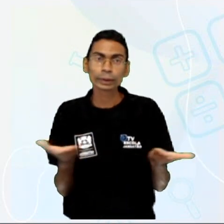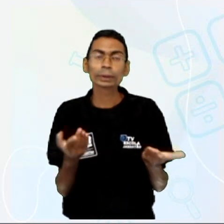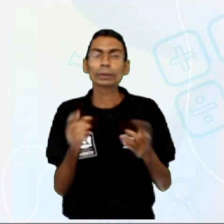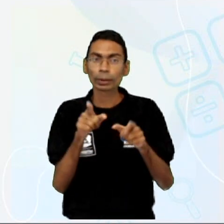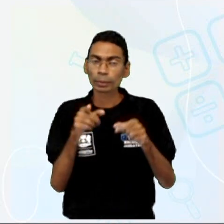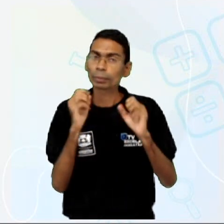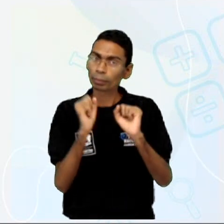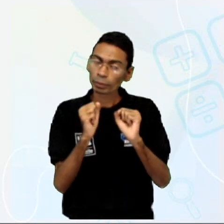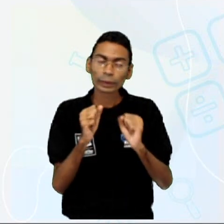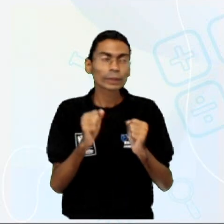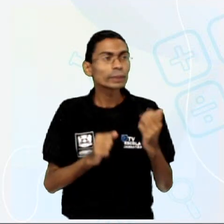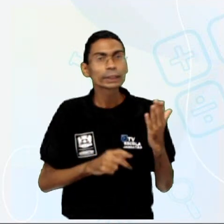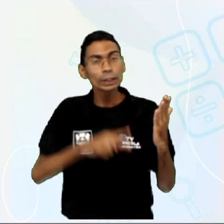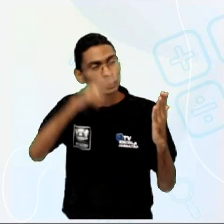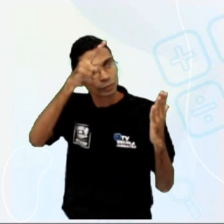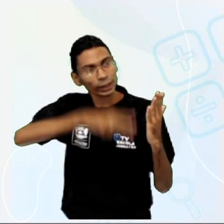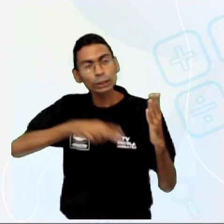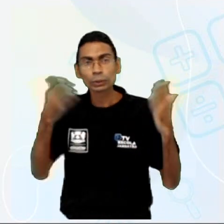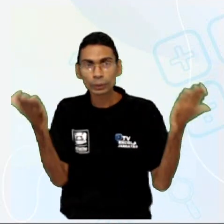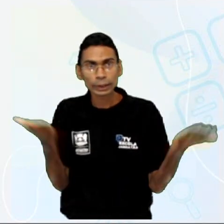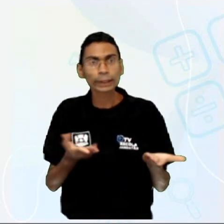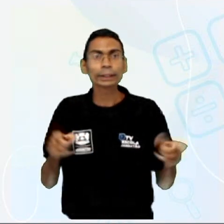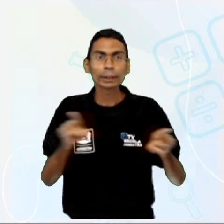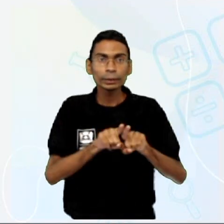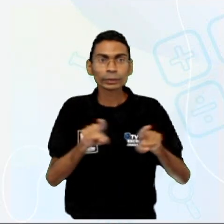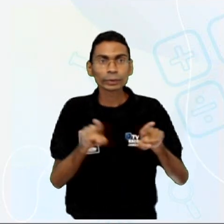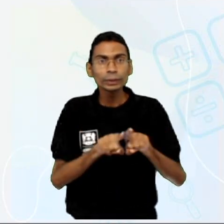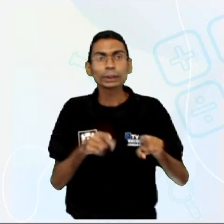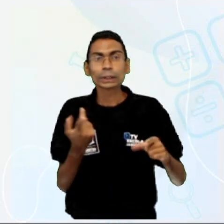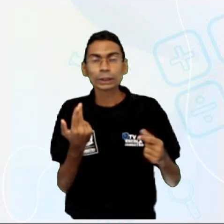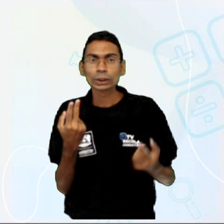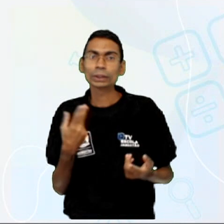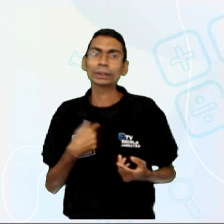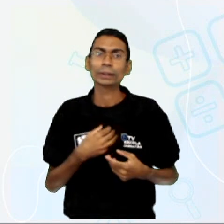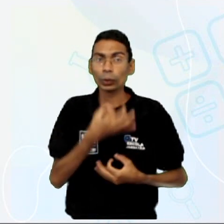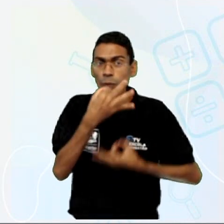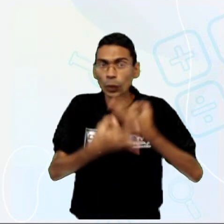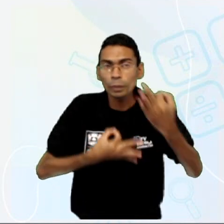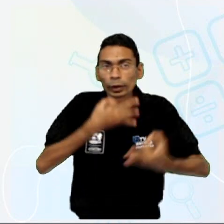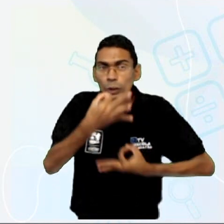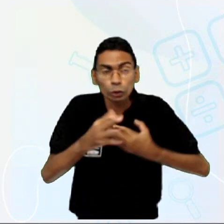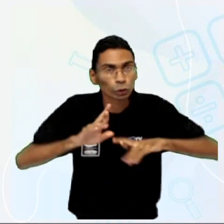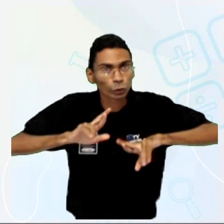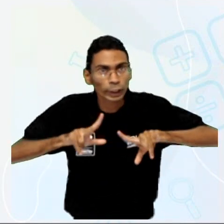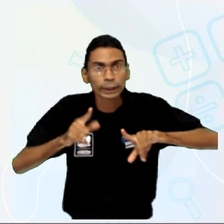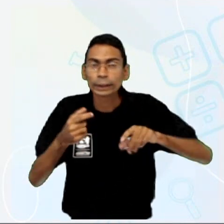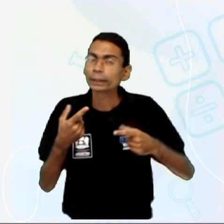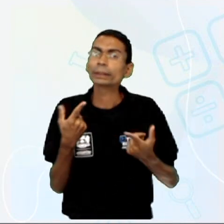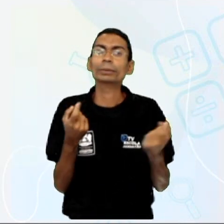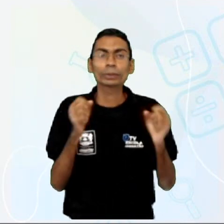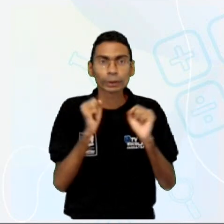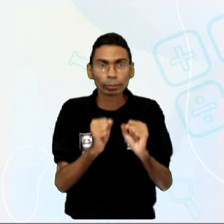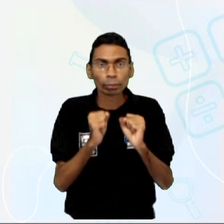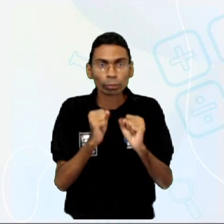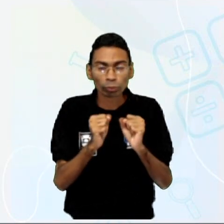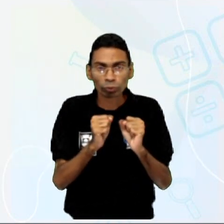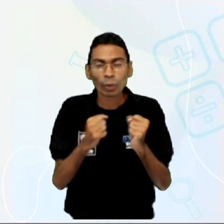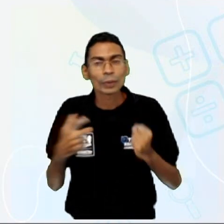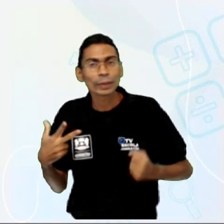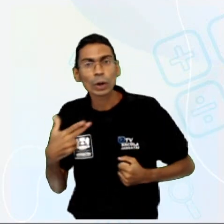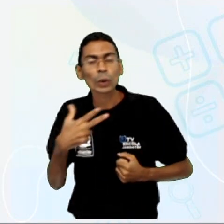uma releitura. E eu trouxe aqui algumas sugestões de formas que vocês podem recortar no papel. Nós temos